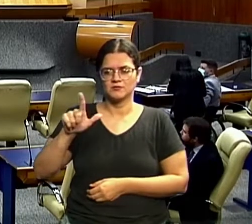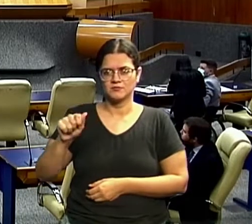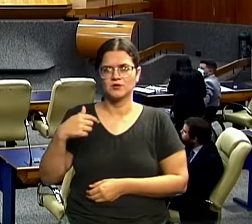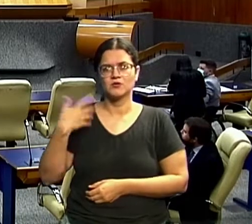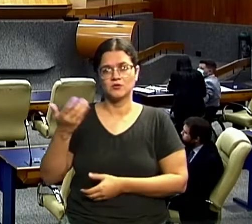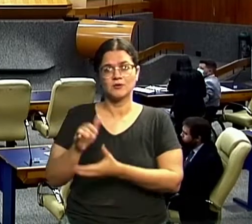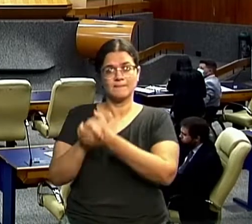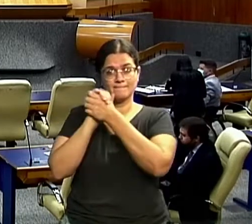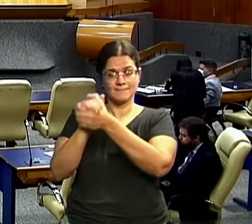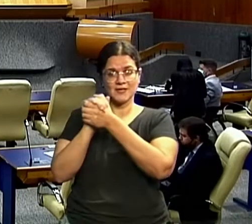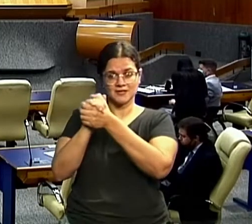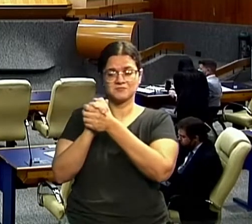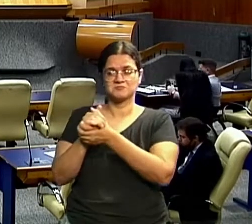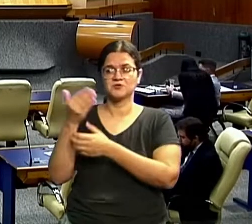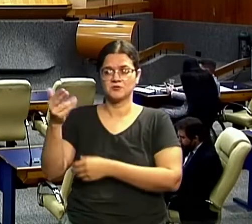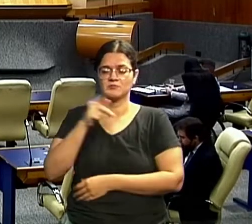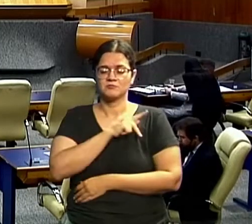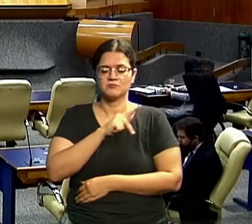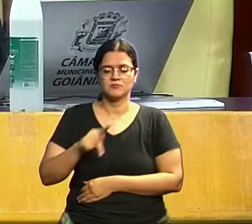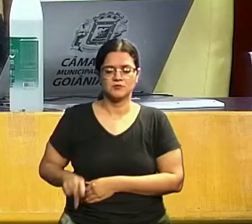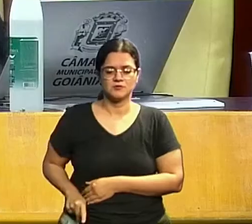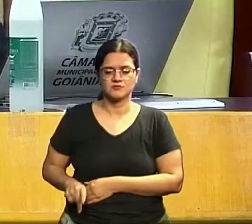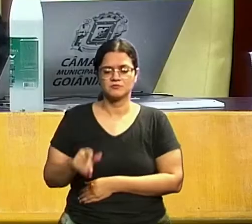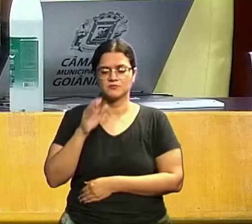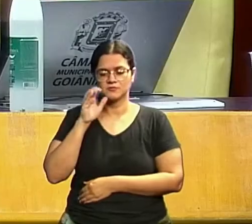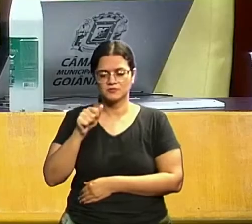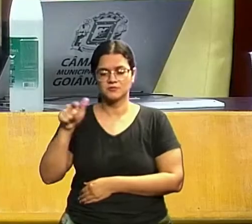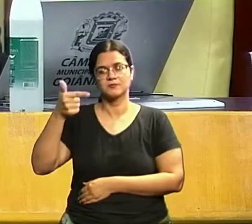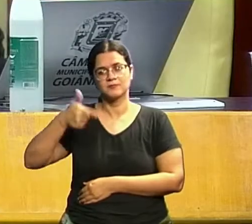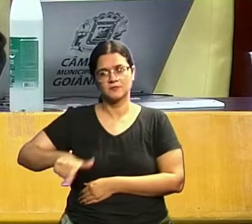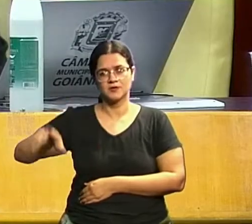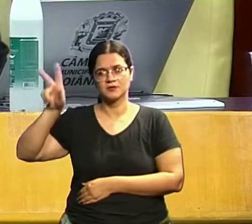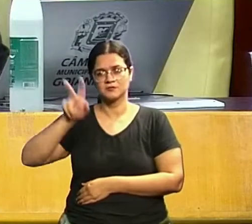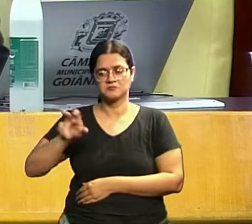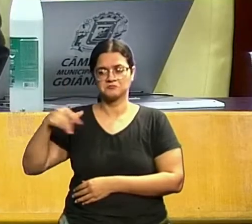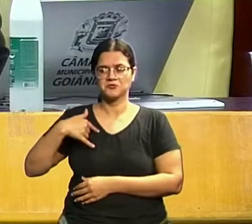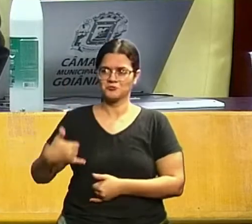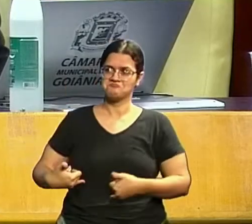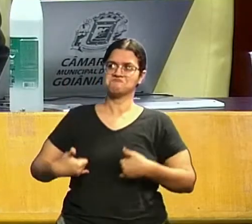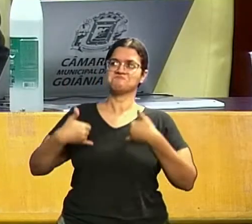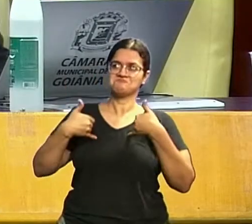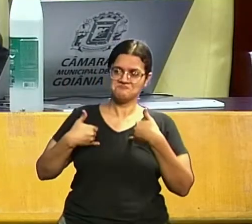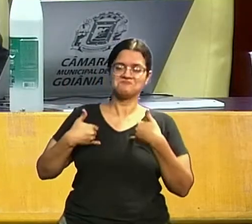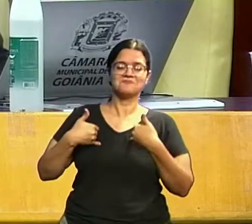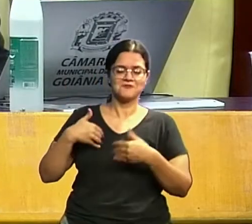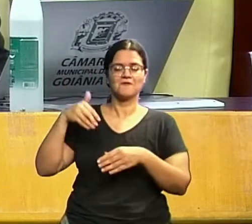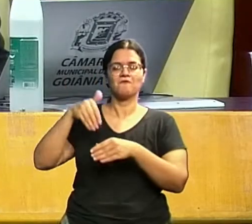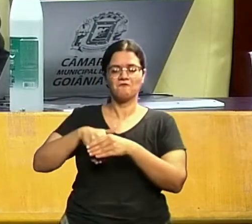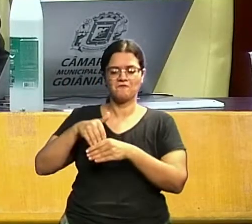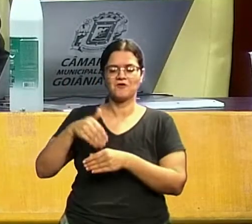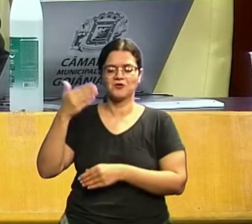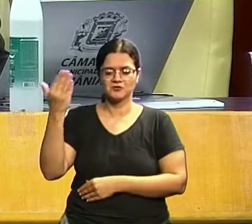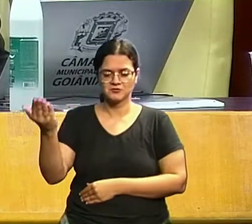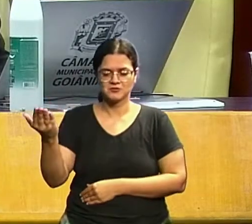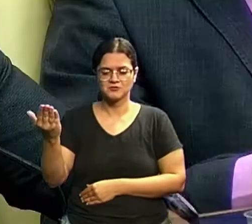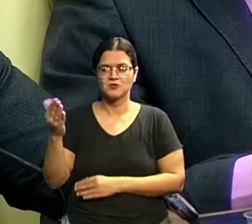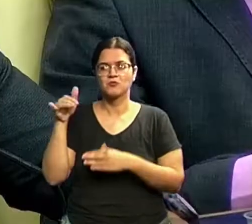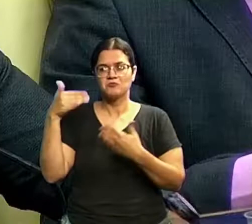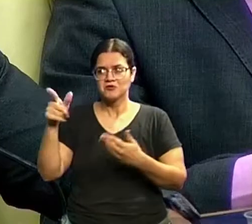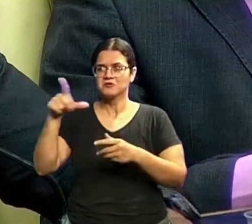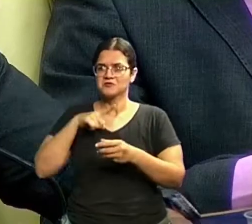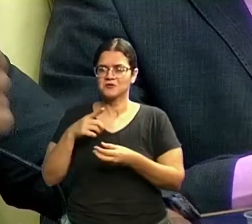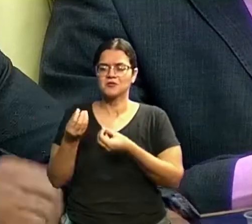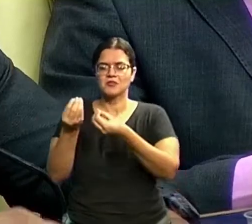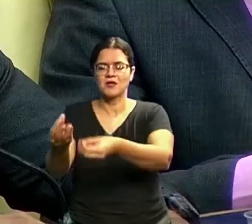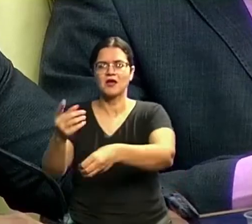quero parabenizar a sua conduta, presidente. Mais uma vez, o senhor me orgulha de ter votado em Vossa Excelência. Quando dá